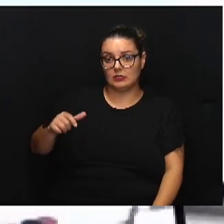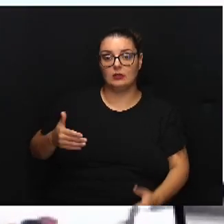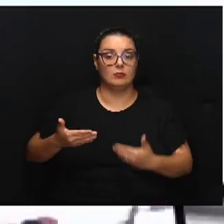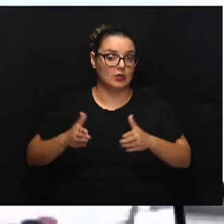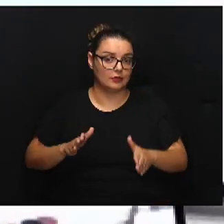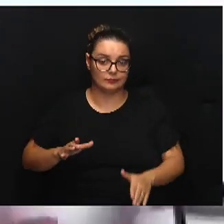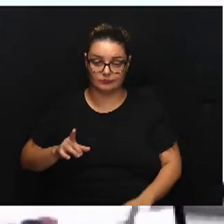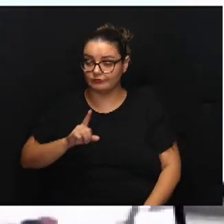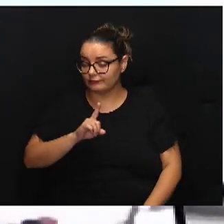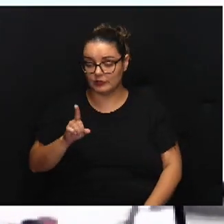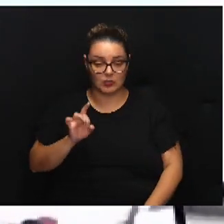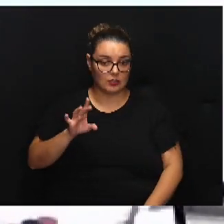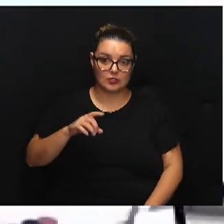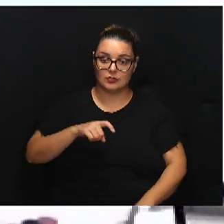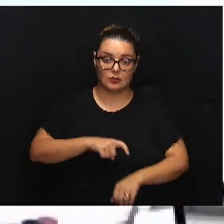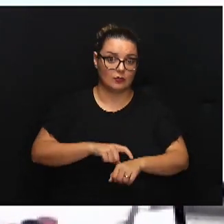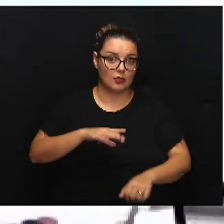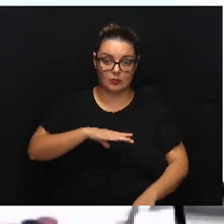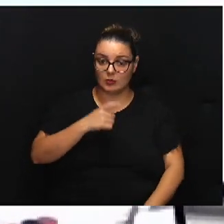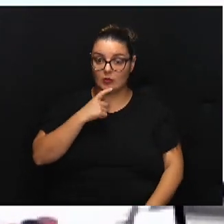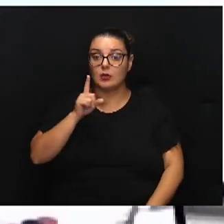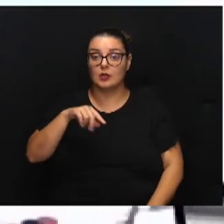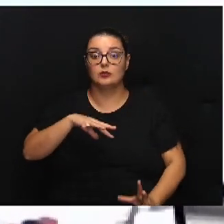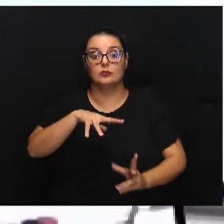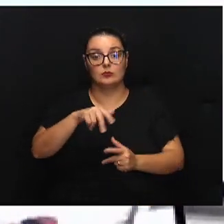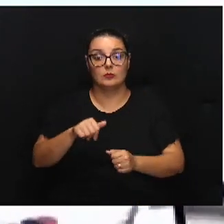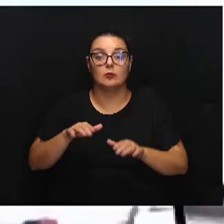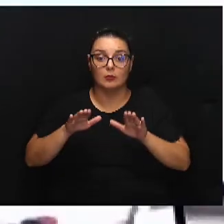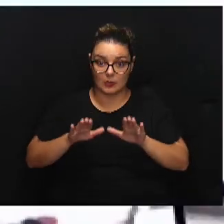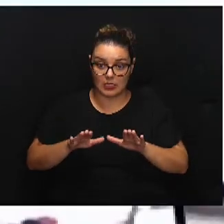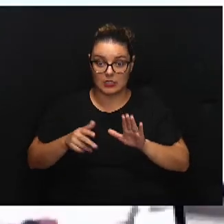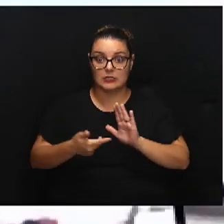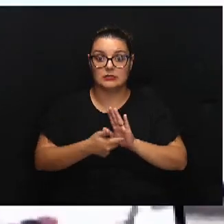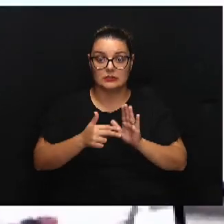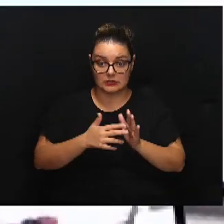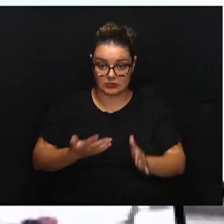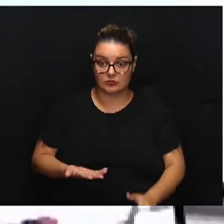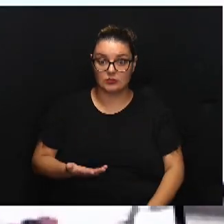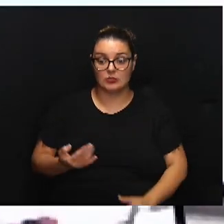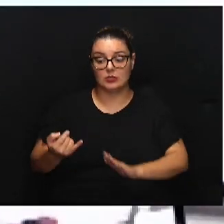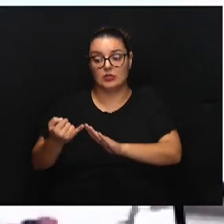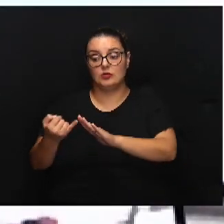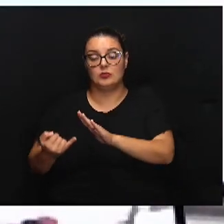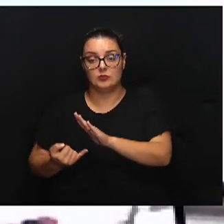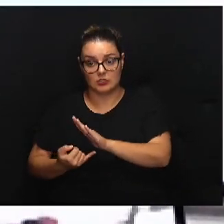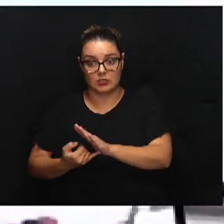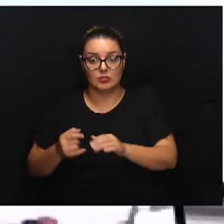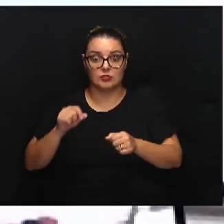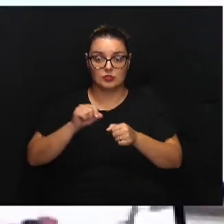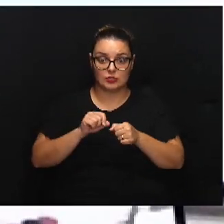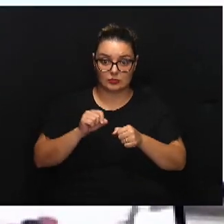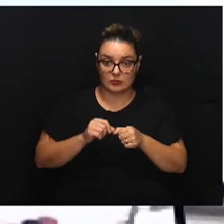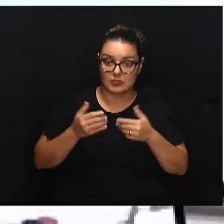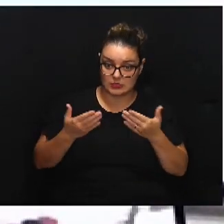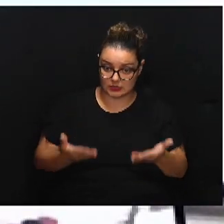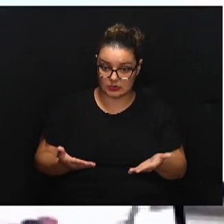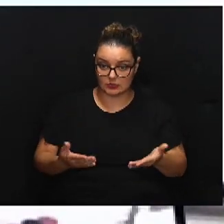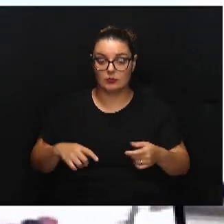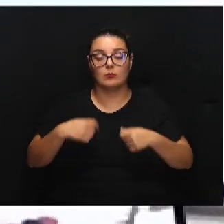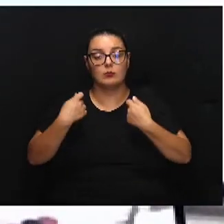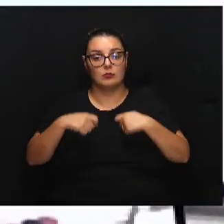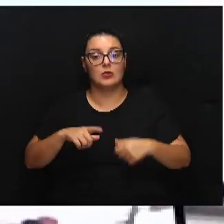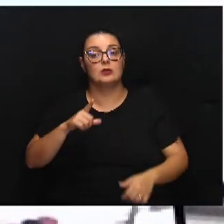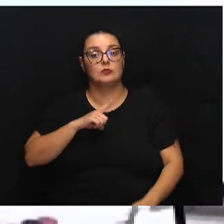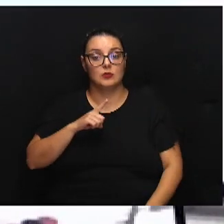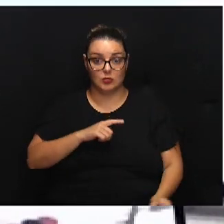vez, não é só um fenômeno de Campinas, é um fenômeno mundial, mas significa que as instituições que fazem isso precisa ter,